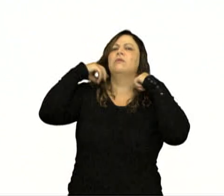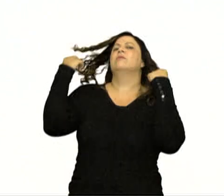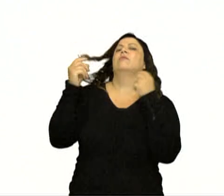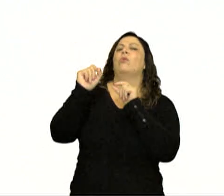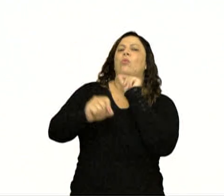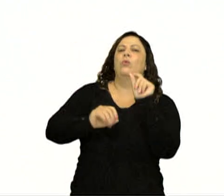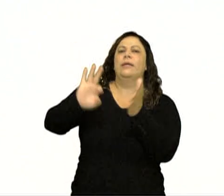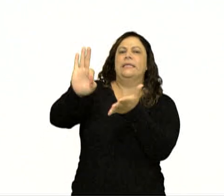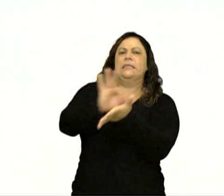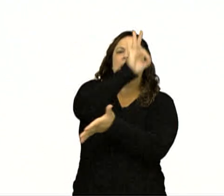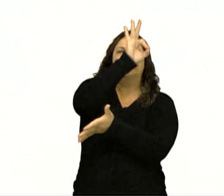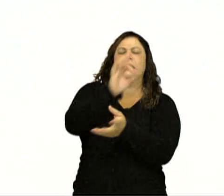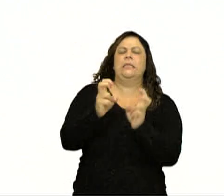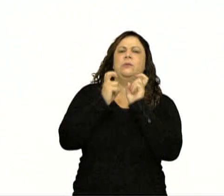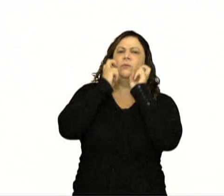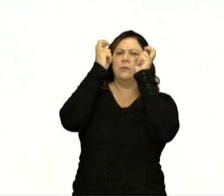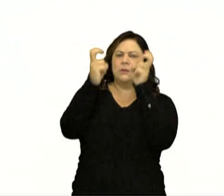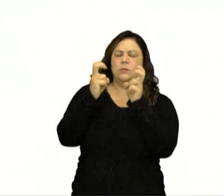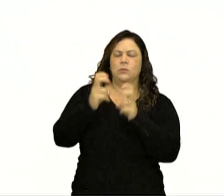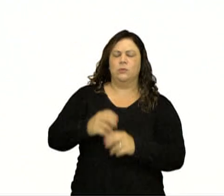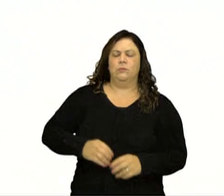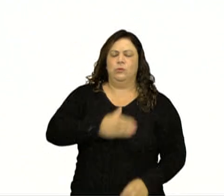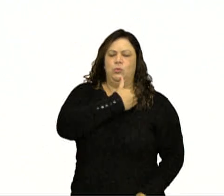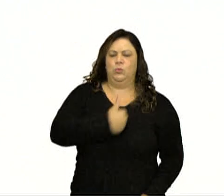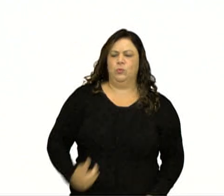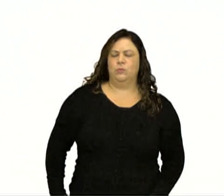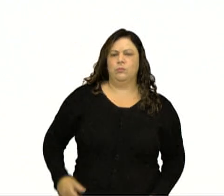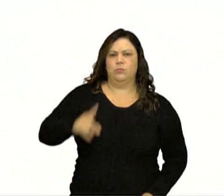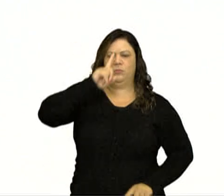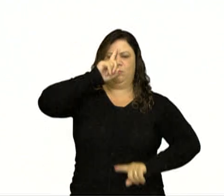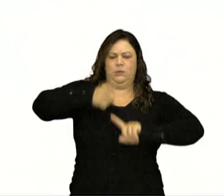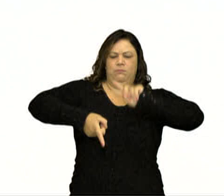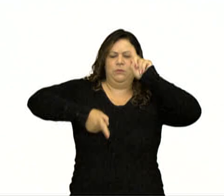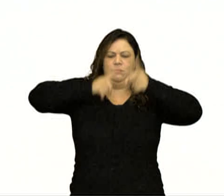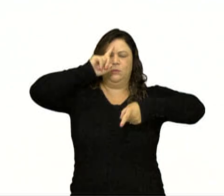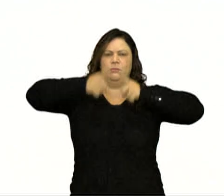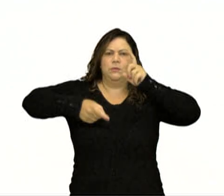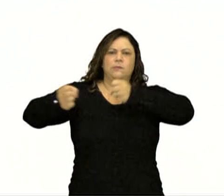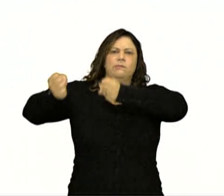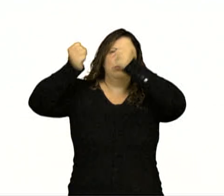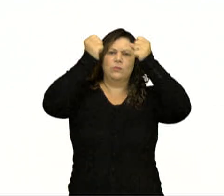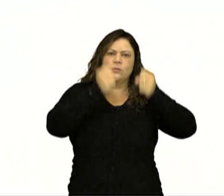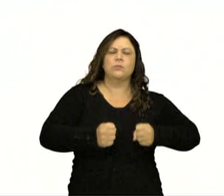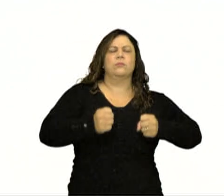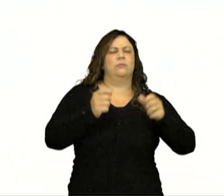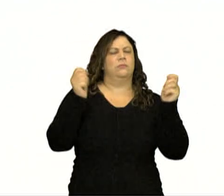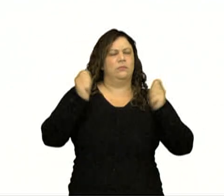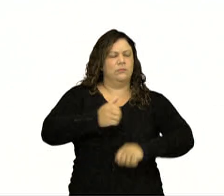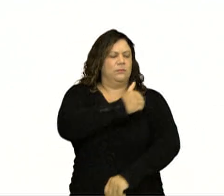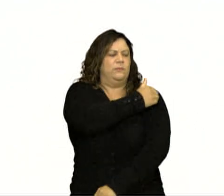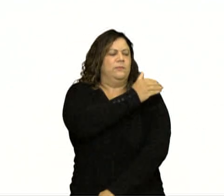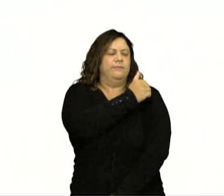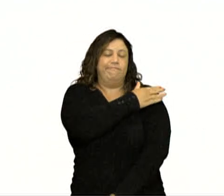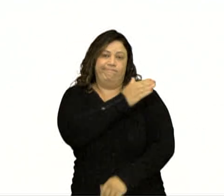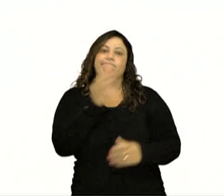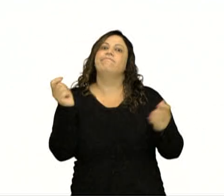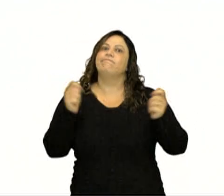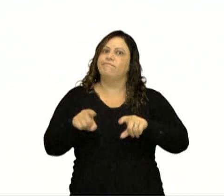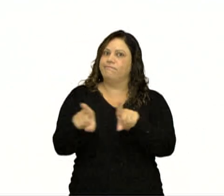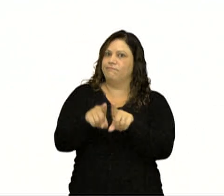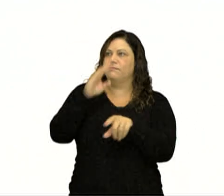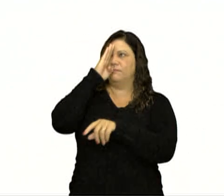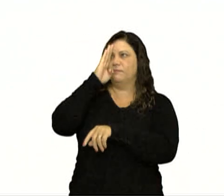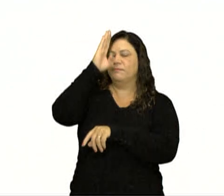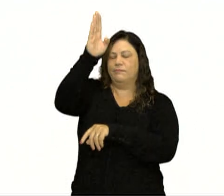Hitler ele vai ter um governo autoritário, com o poder altamente centralizado na sua mão. a adoção de medidas racistas, principalmente contra os